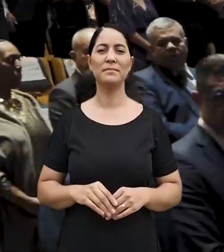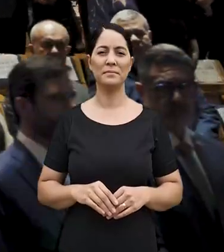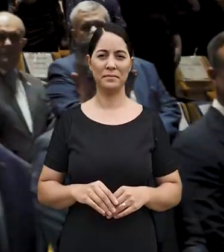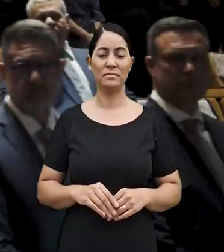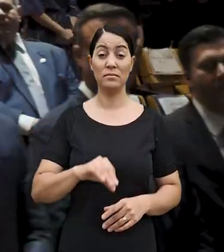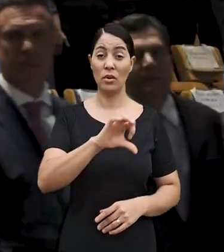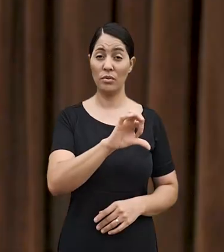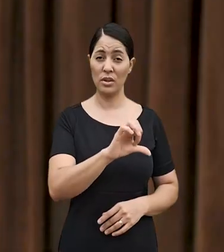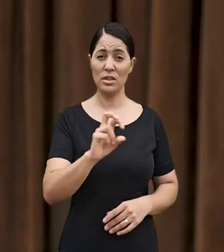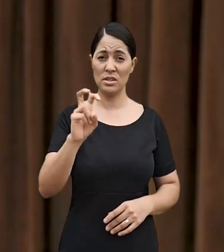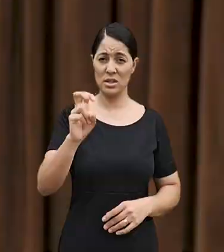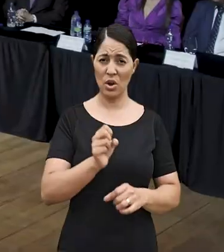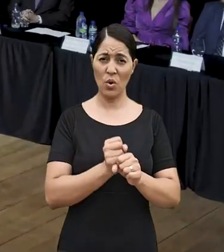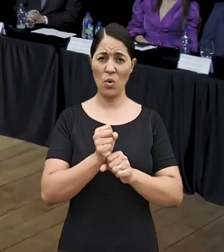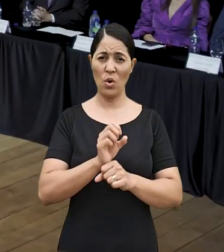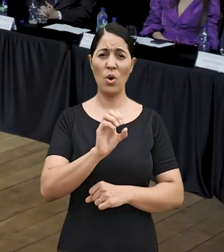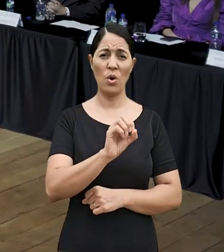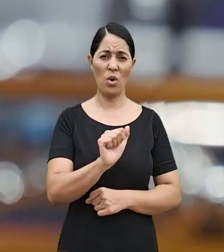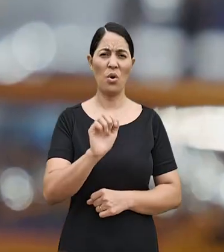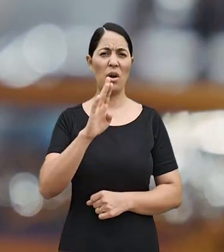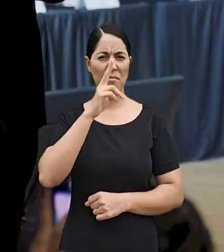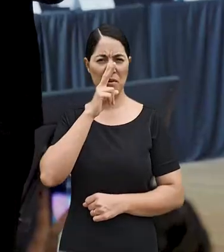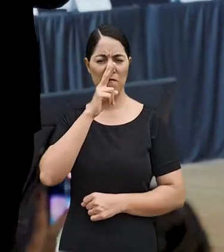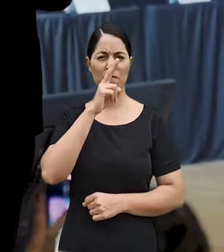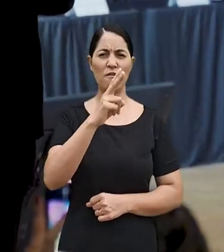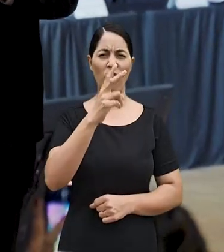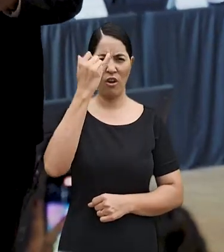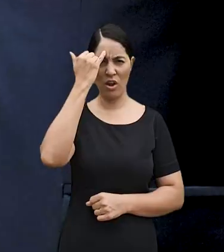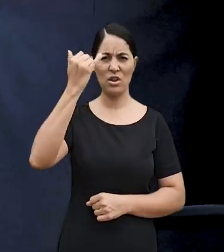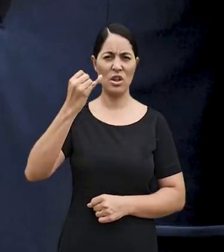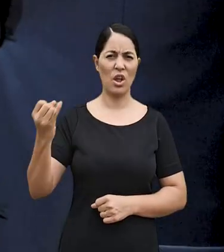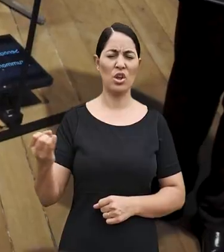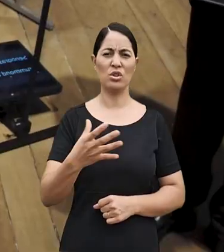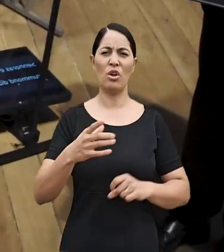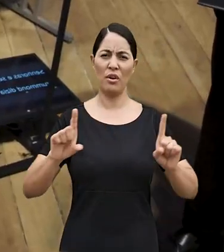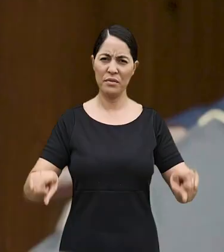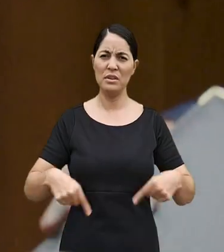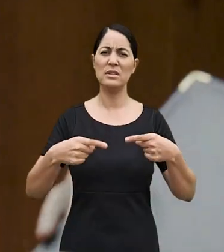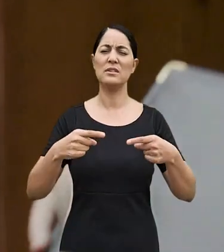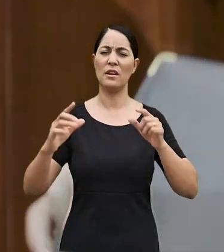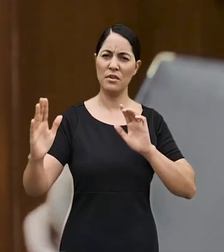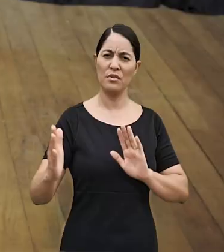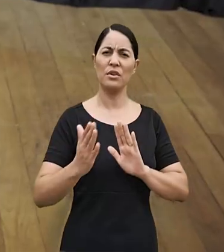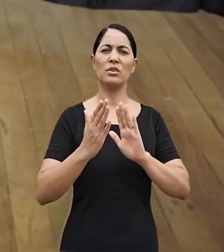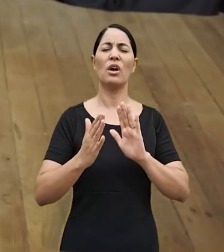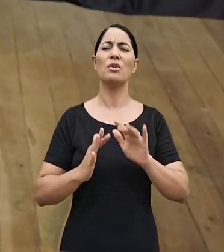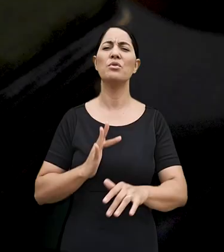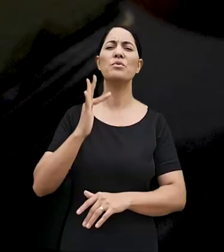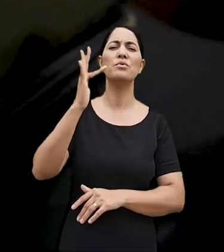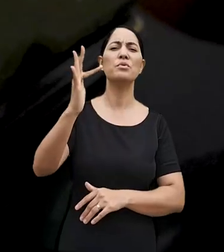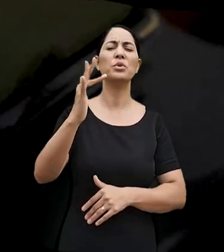Ao completar 95 anos, a OAB se mantém forte e inovadora para enfrentar os desafios do presente e seguir